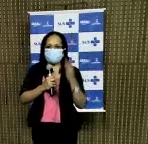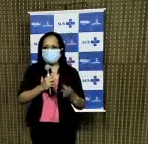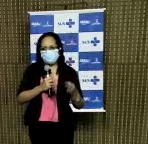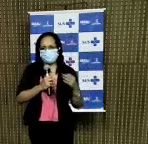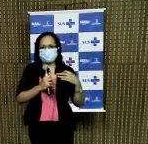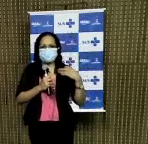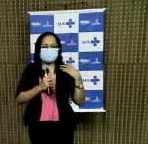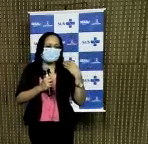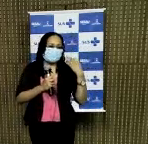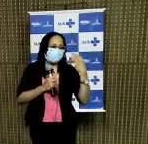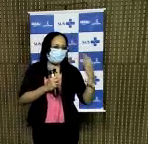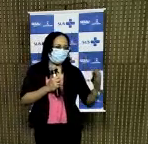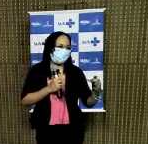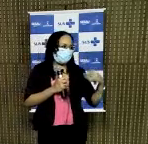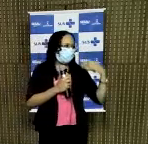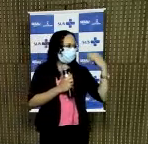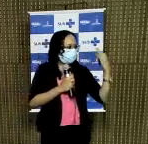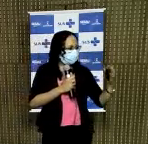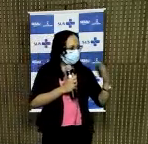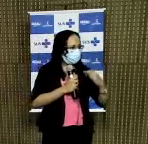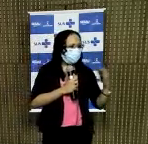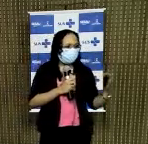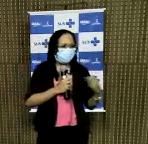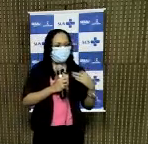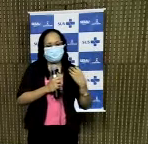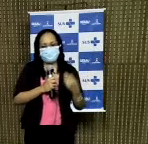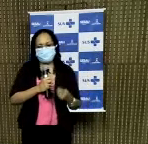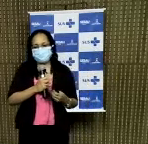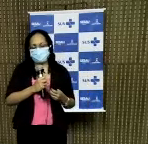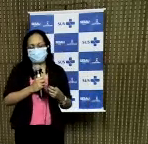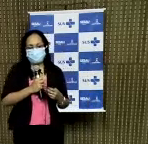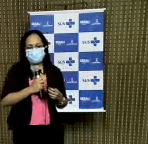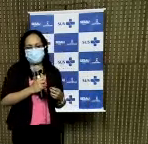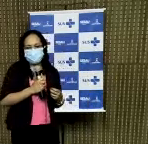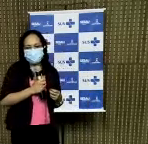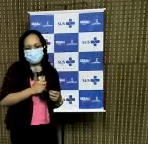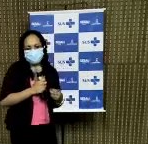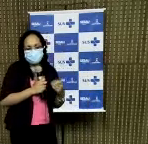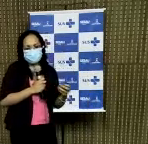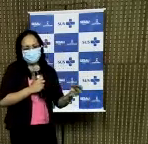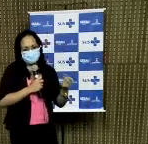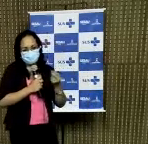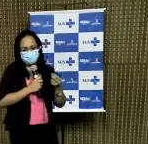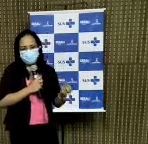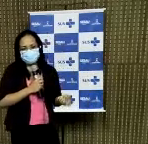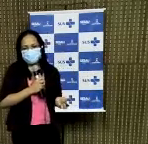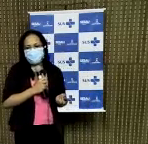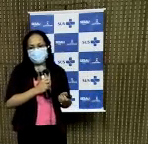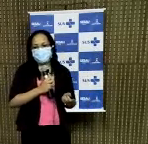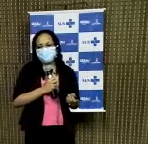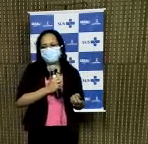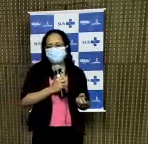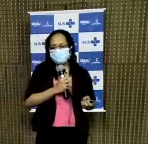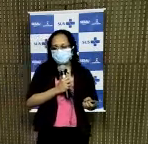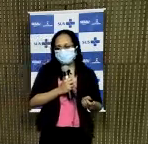dos códigos, né? A questão do CIAP, de onde a gente coloca isso, muitas vezes pode acabar gerando esse erro, a gente não consegue